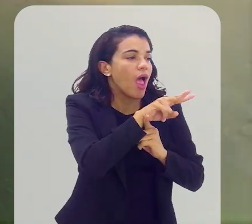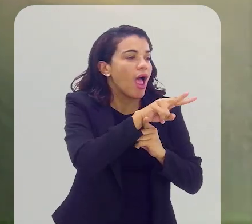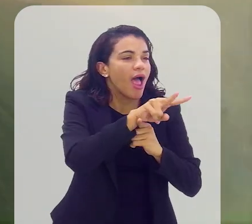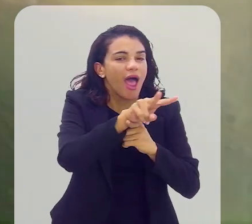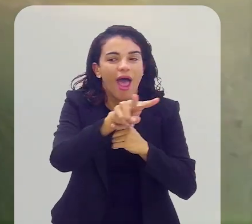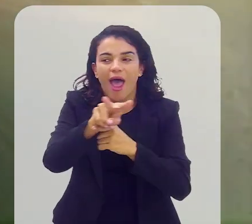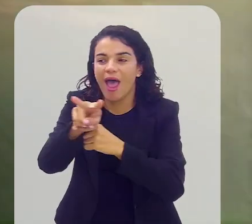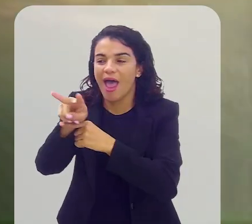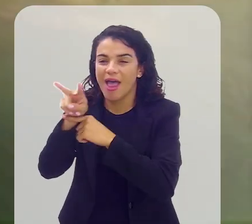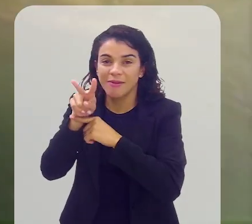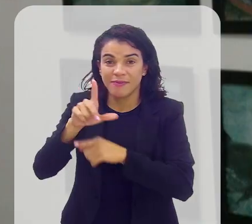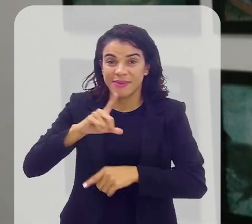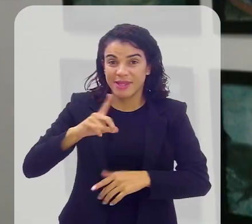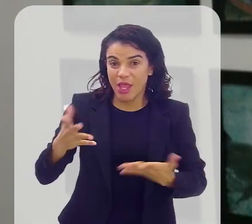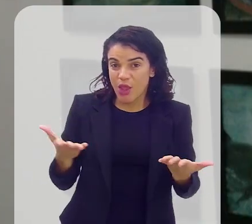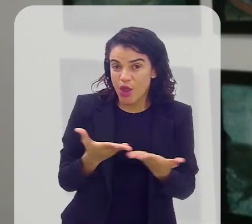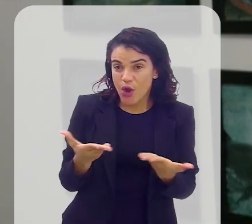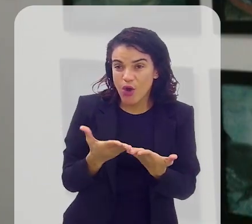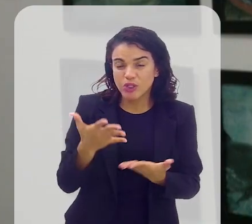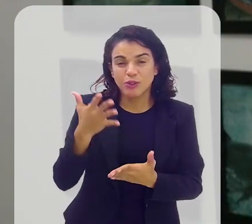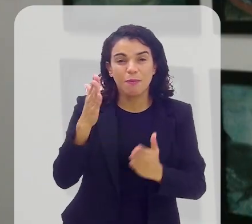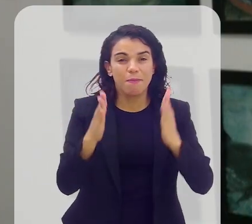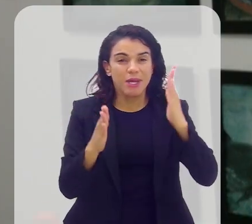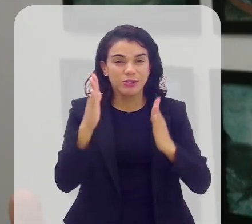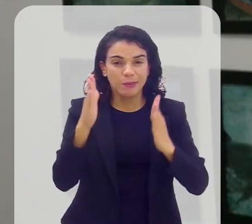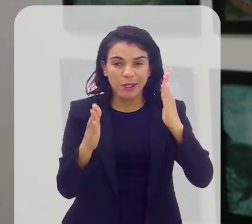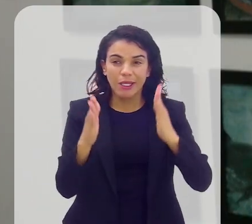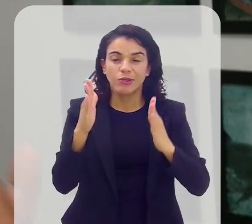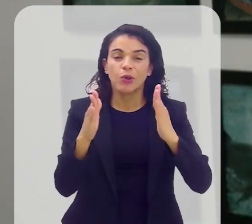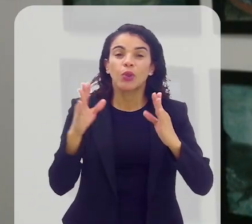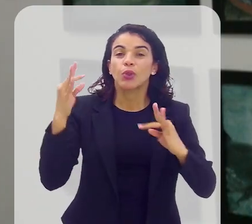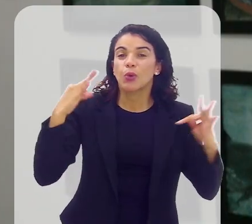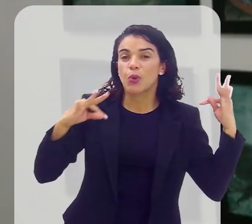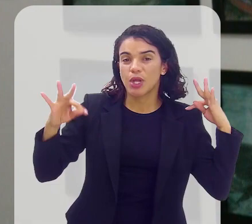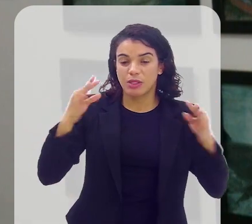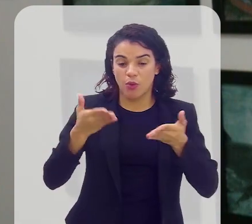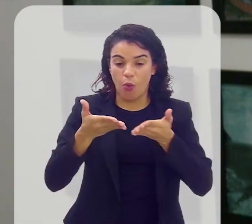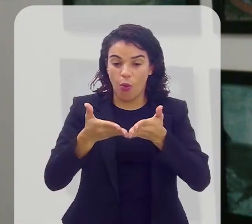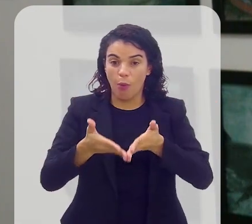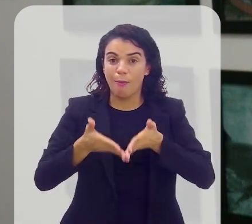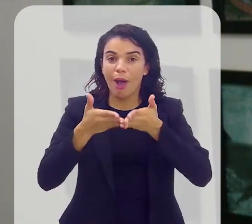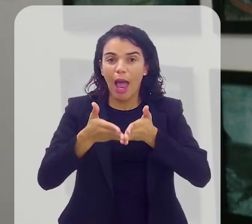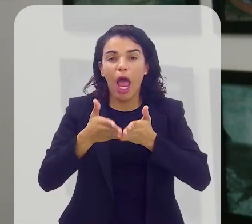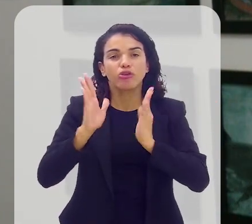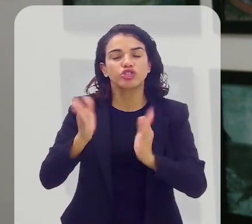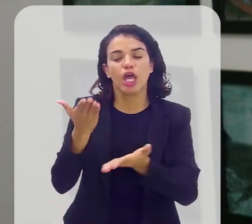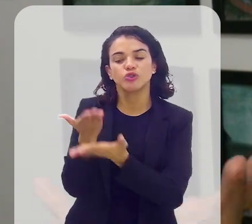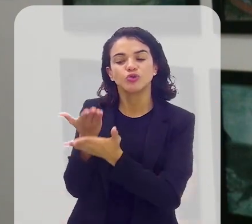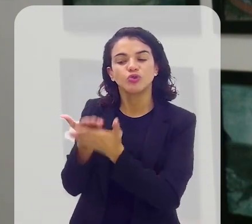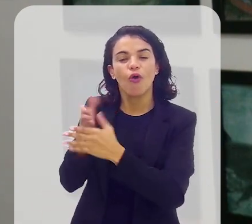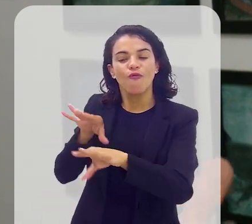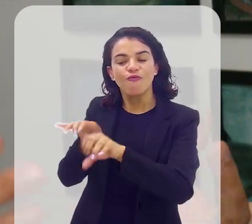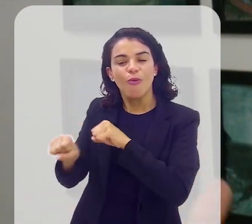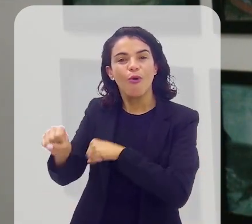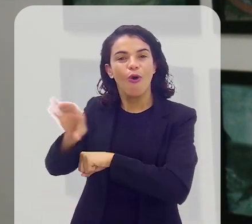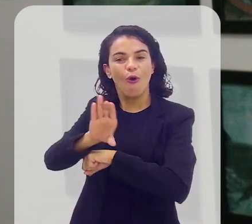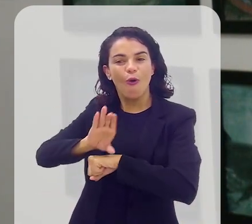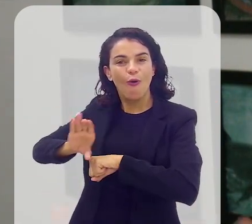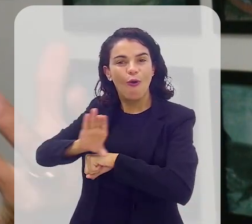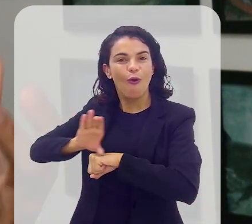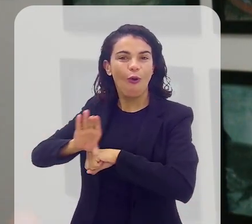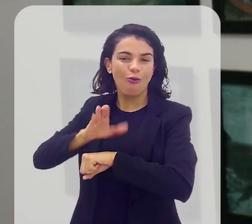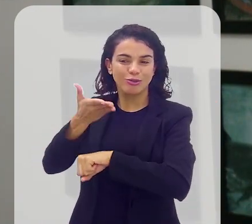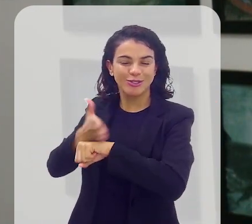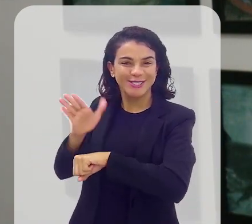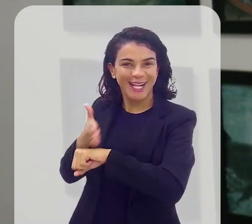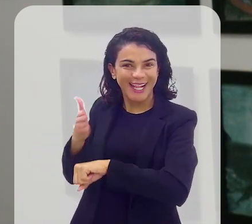observação desses animais. A gente já tem hoje, pelo menos se o pessoal vier fazer o turismo com os barqueiros que já foram capacitados pelo